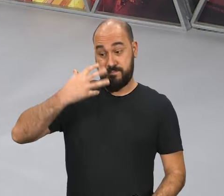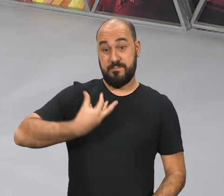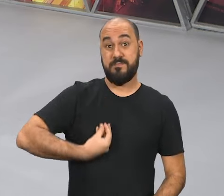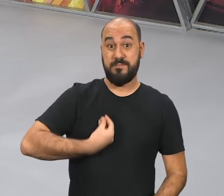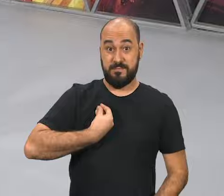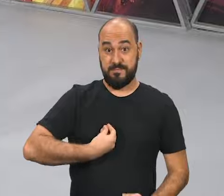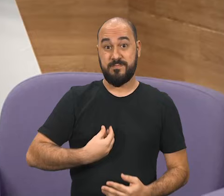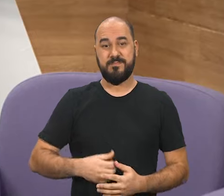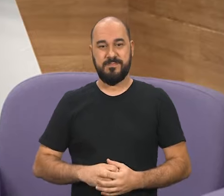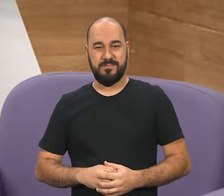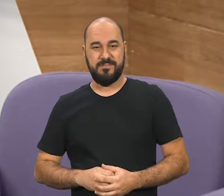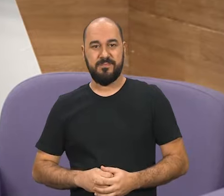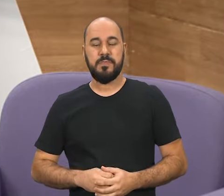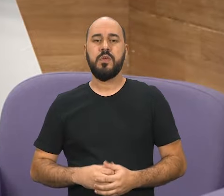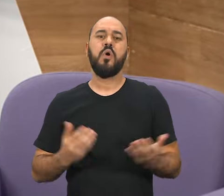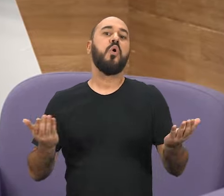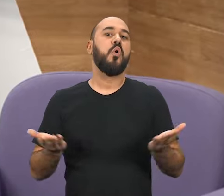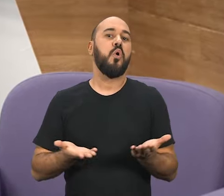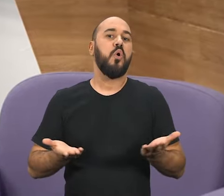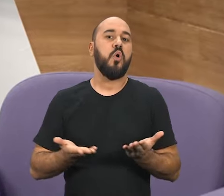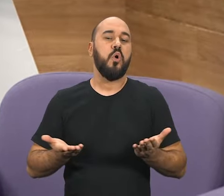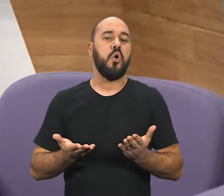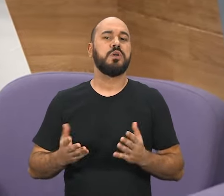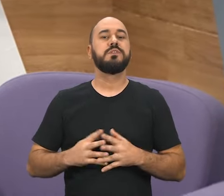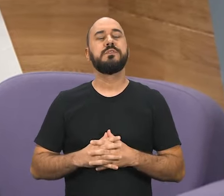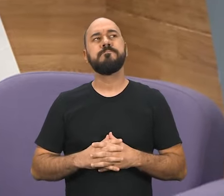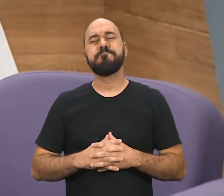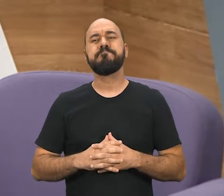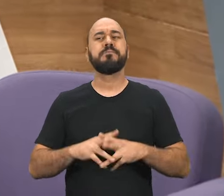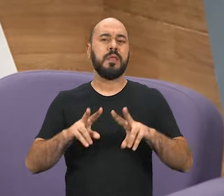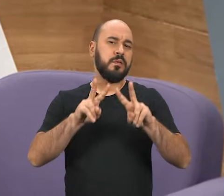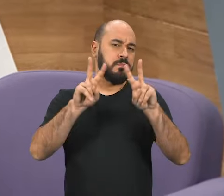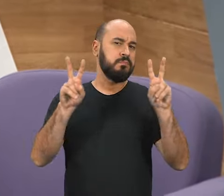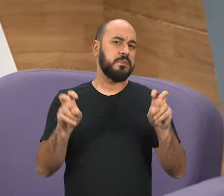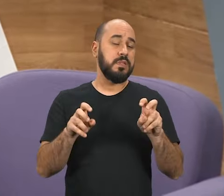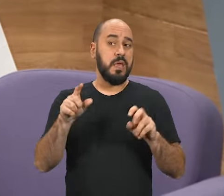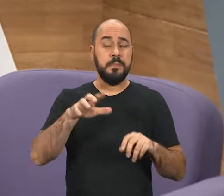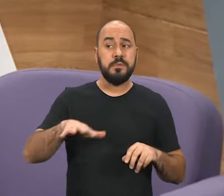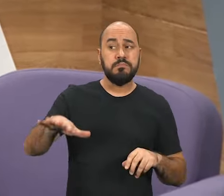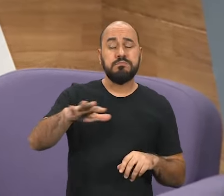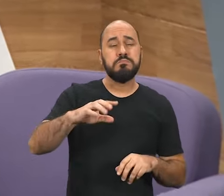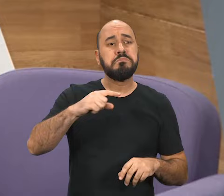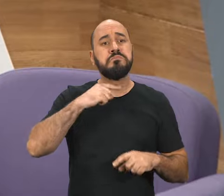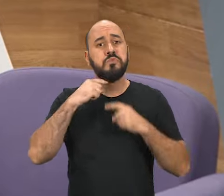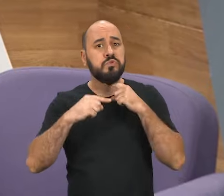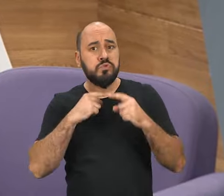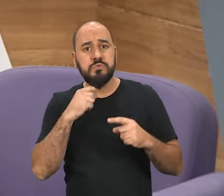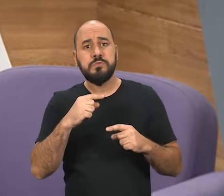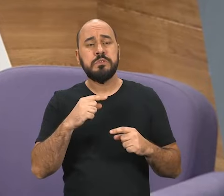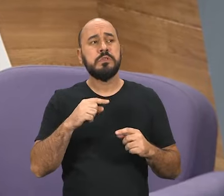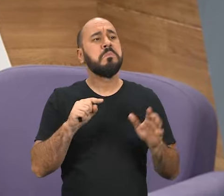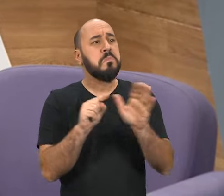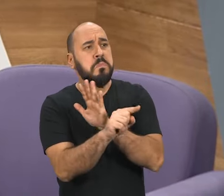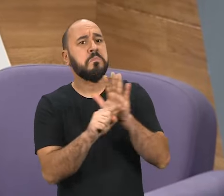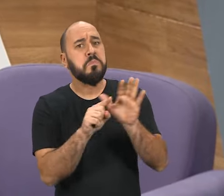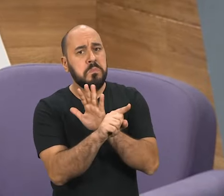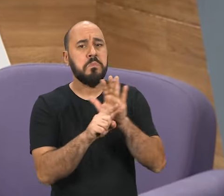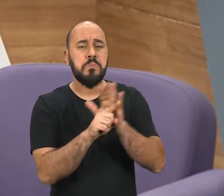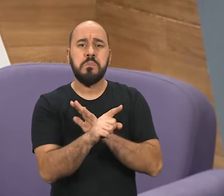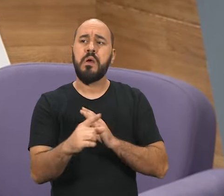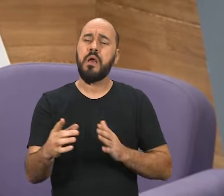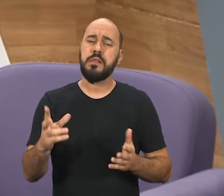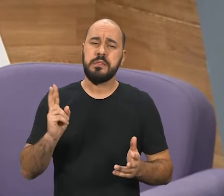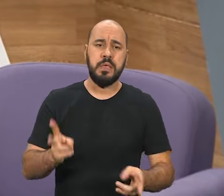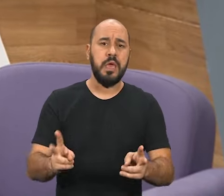espiritual. Hoje nós vamos considerar um tema que desperta muitas perguntas e que desperta também até